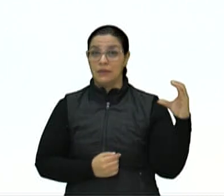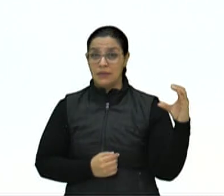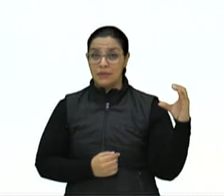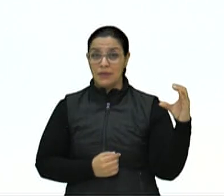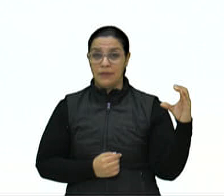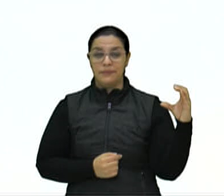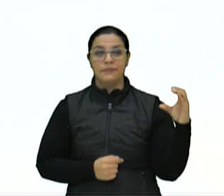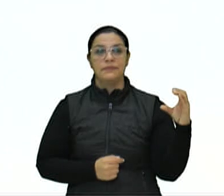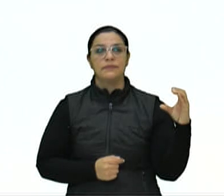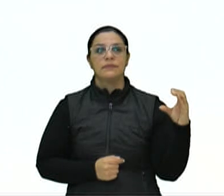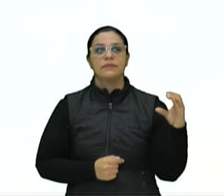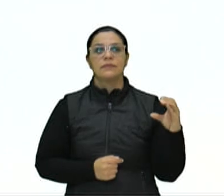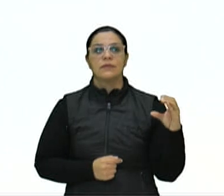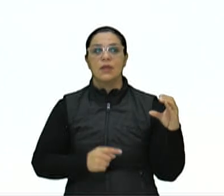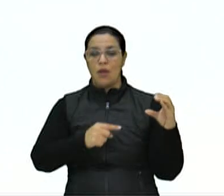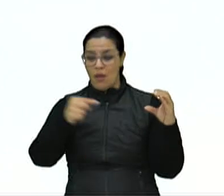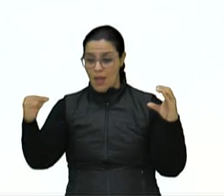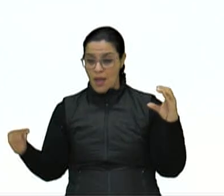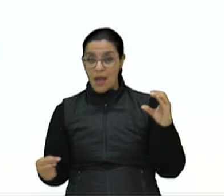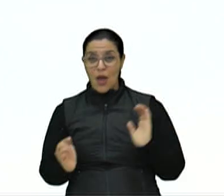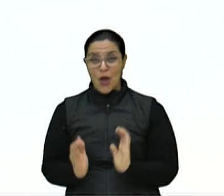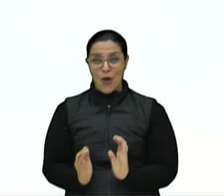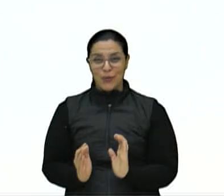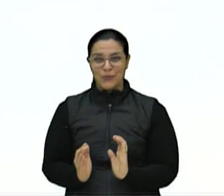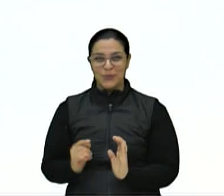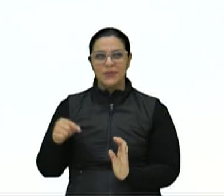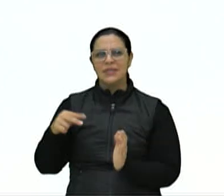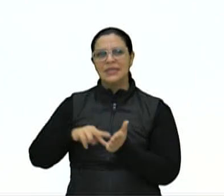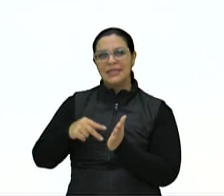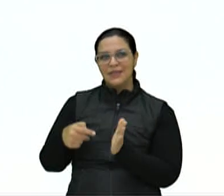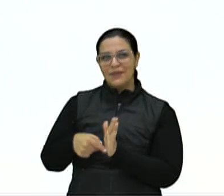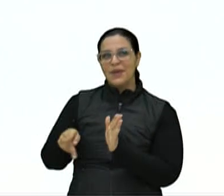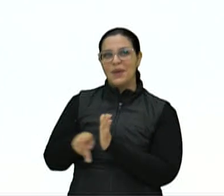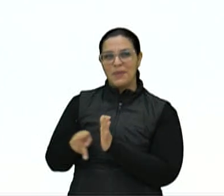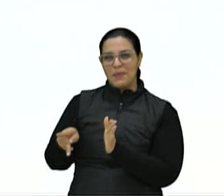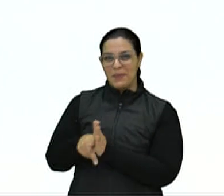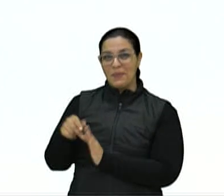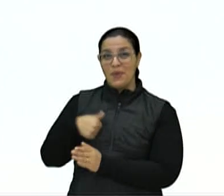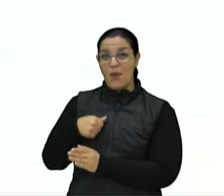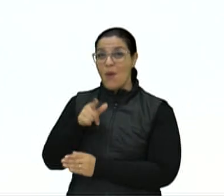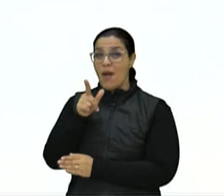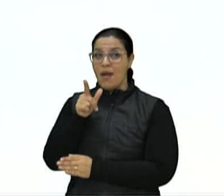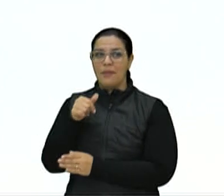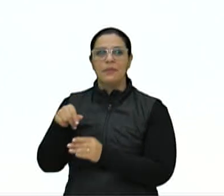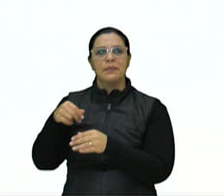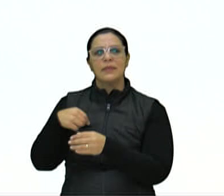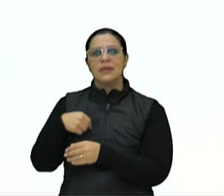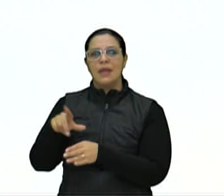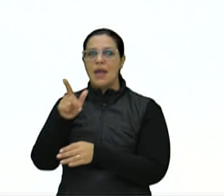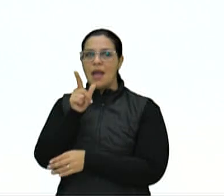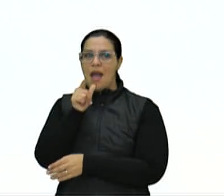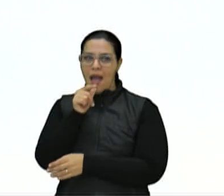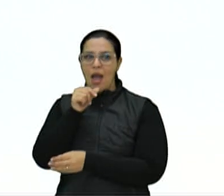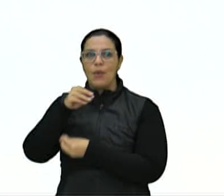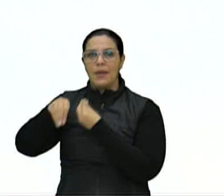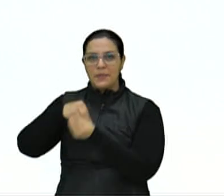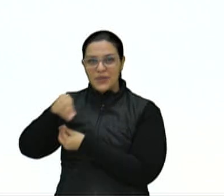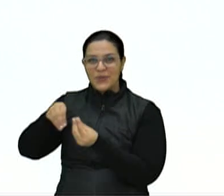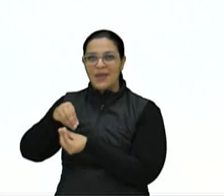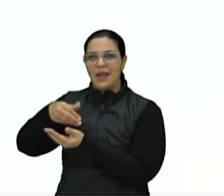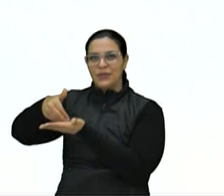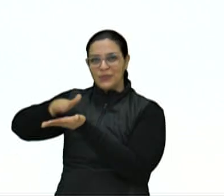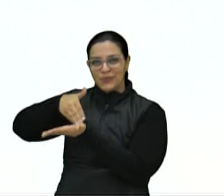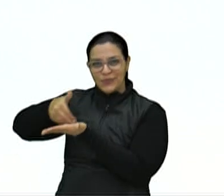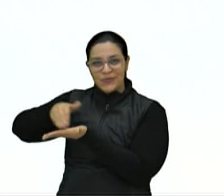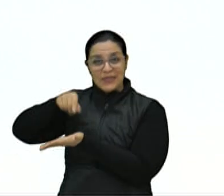item da primeira coluna, seco no molhado, corresponde ao último item da segunda coluna, pincel carregado